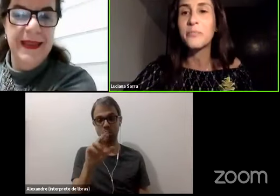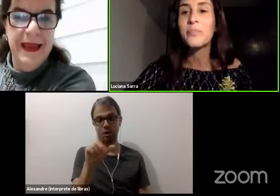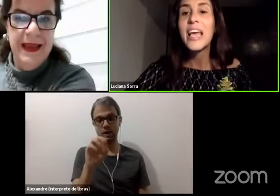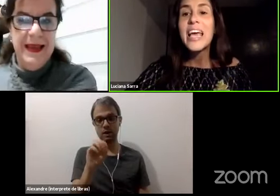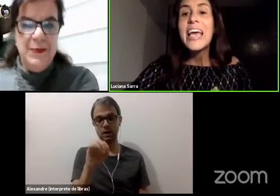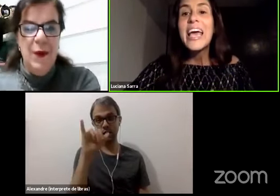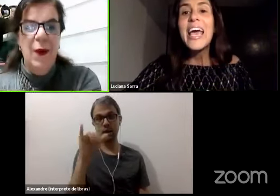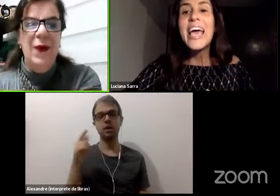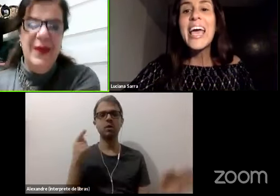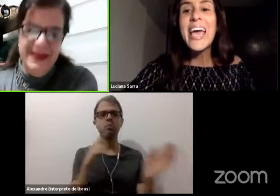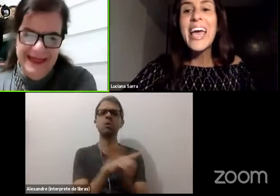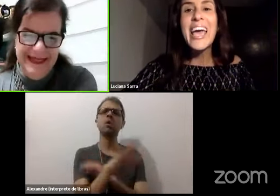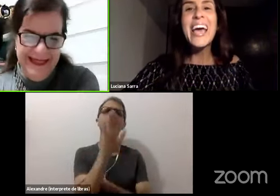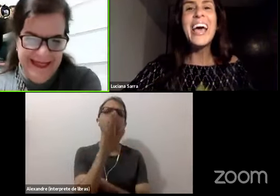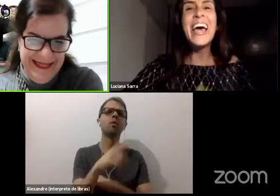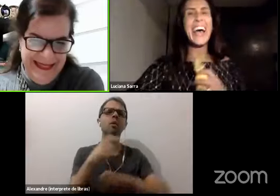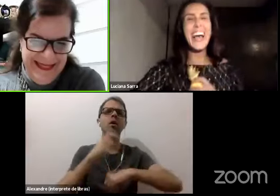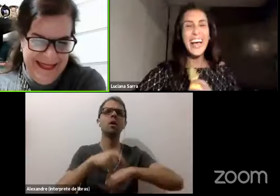hour? Que bom!